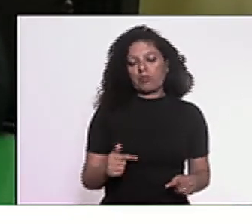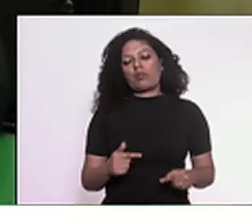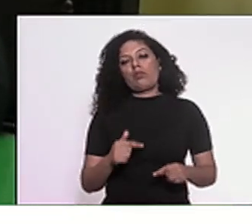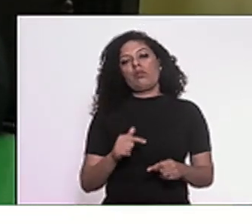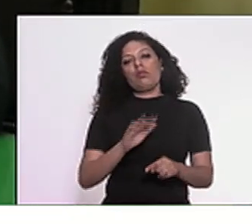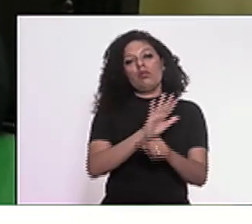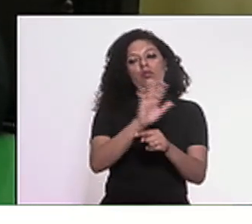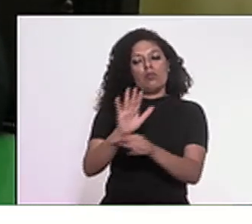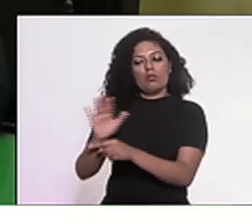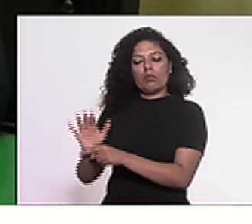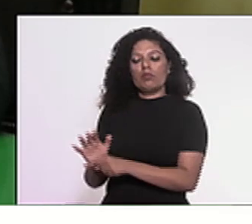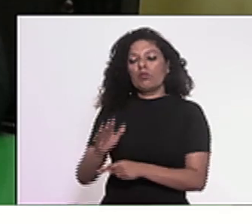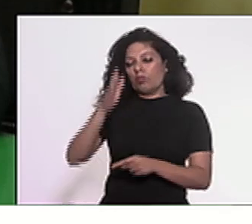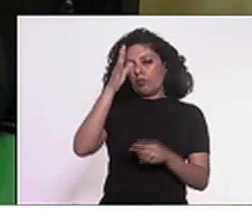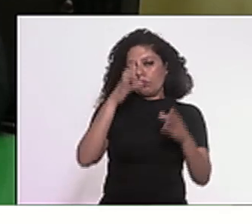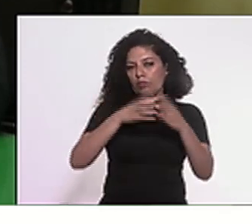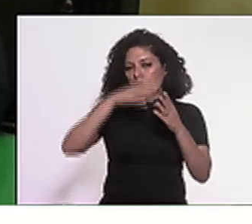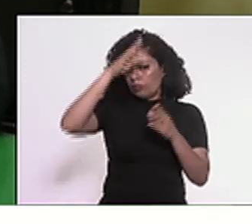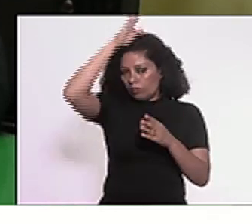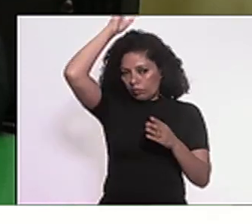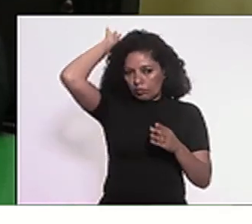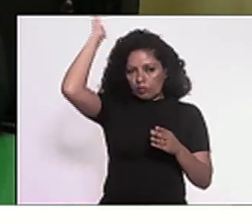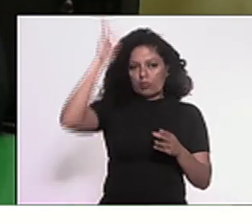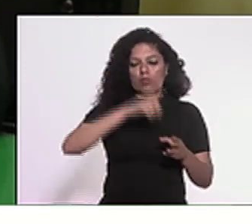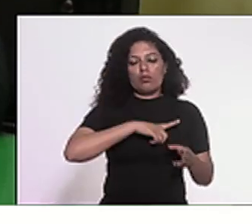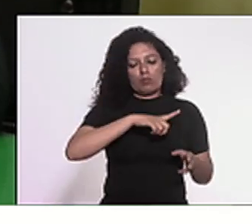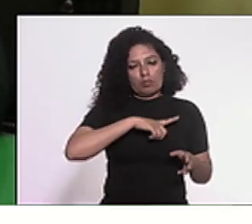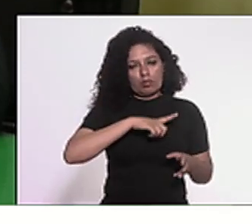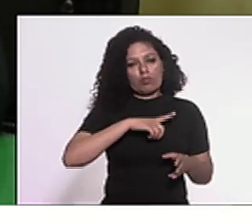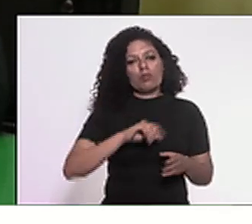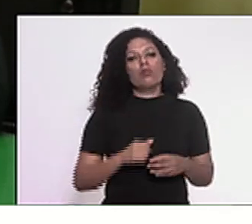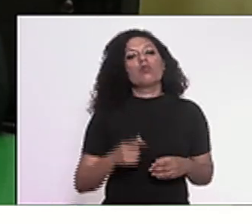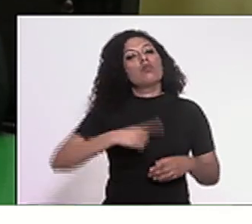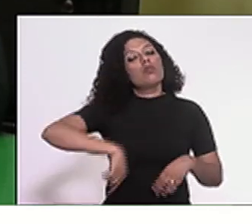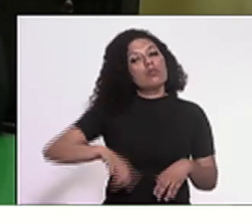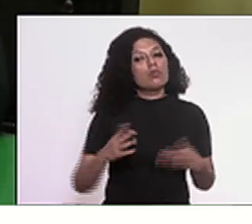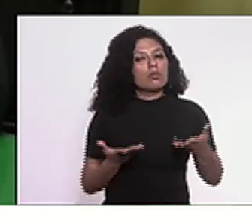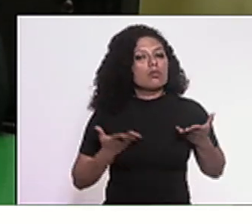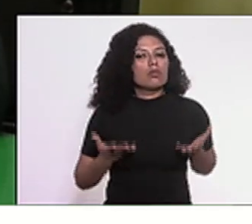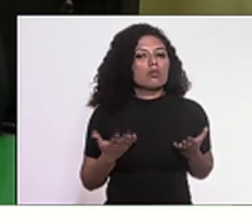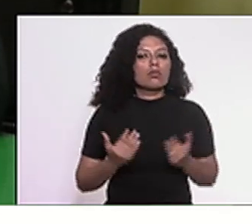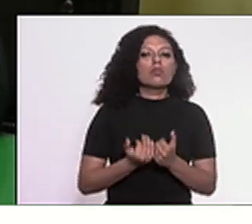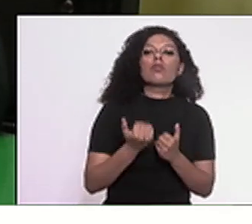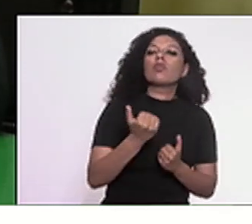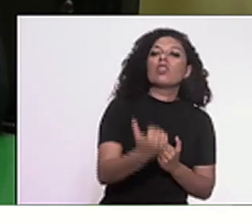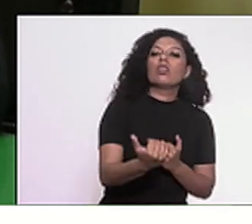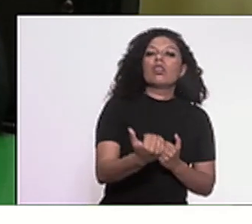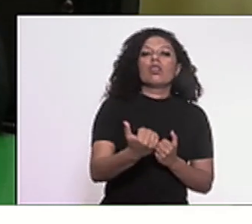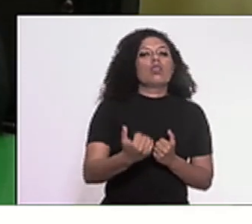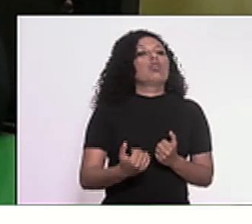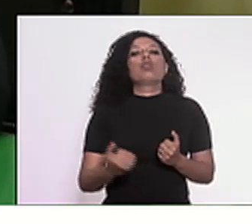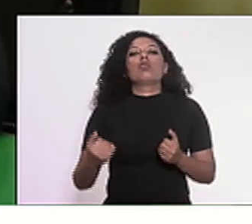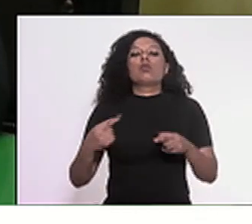colaboração do Corpo de Bombeiros. A gente quer realmente inaugurar um novo momento para